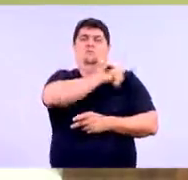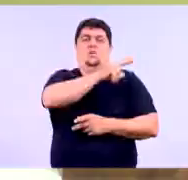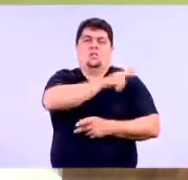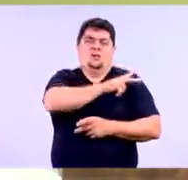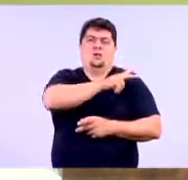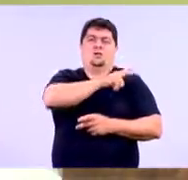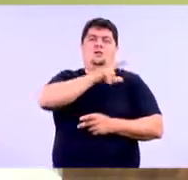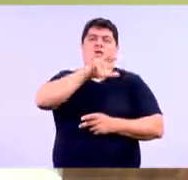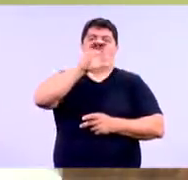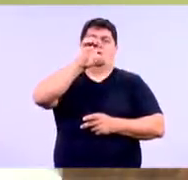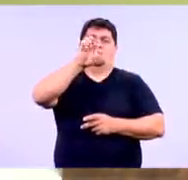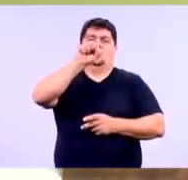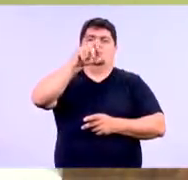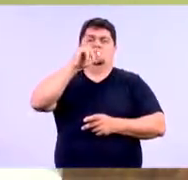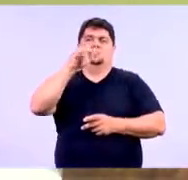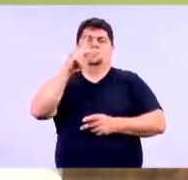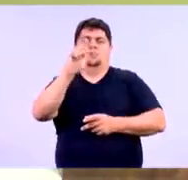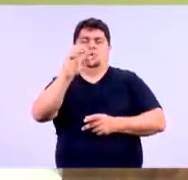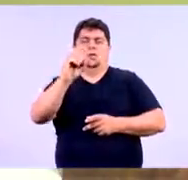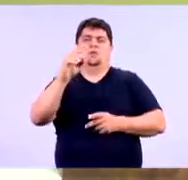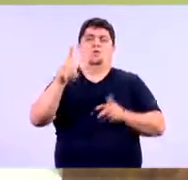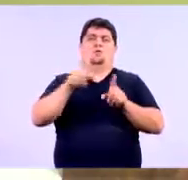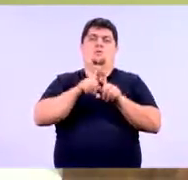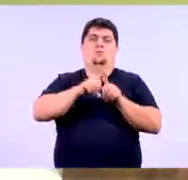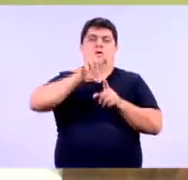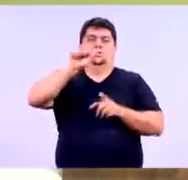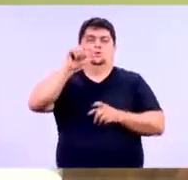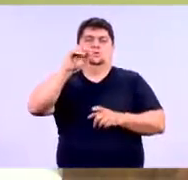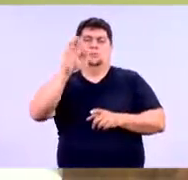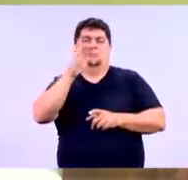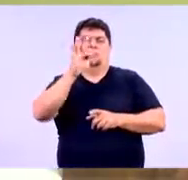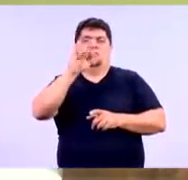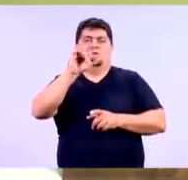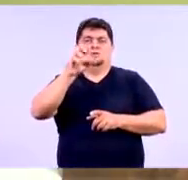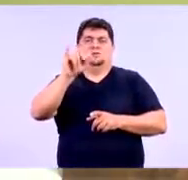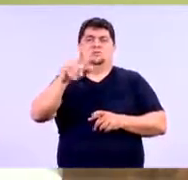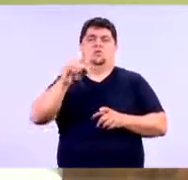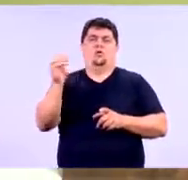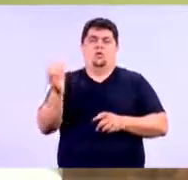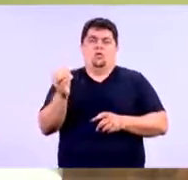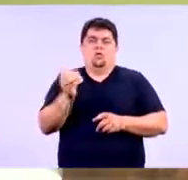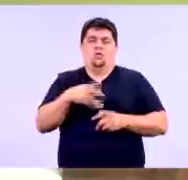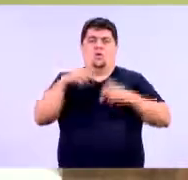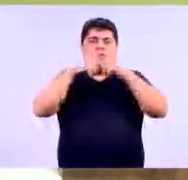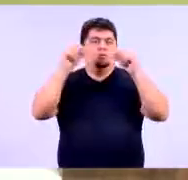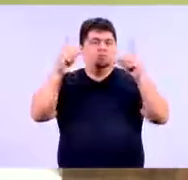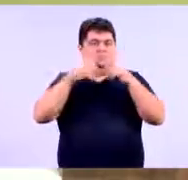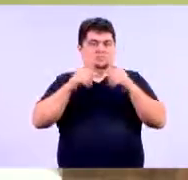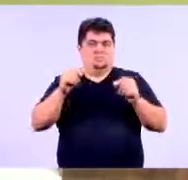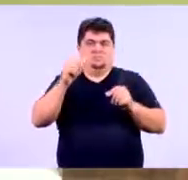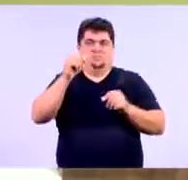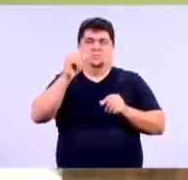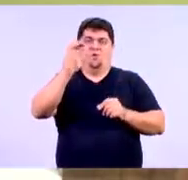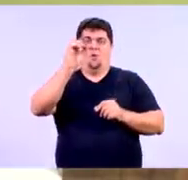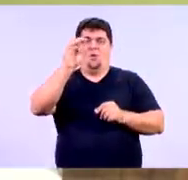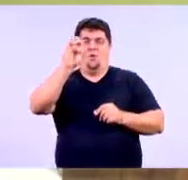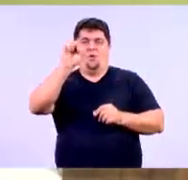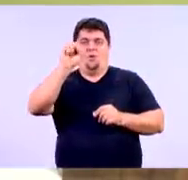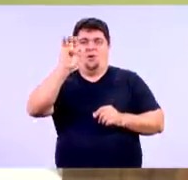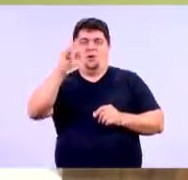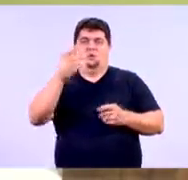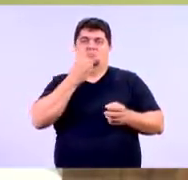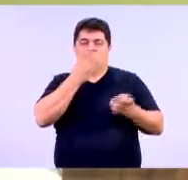de Espigão do Oeste, São Francisco do Guaporé, pessoal de Nova Brasilândia do Oeste, muito